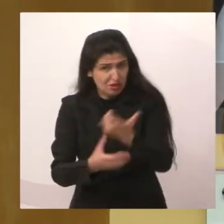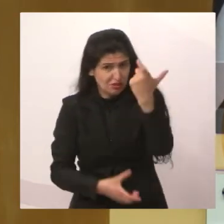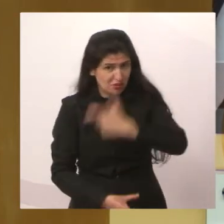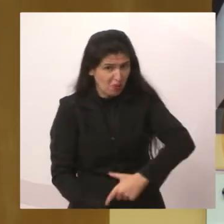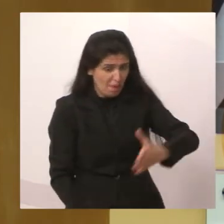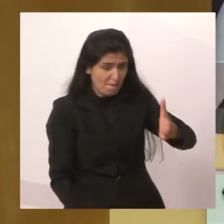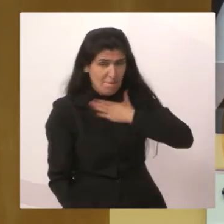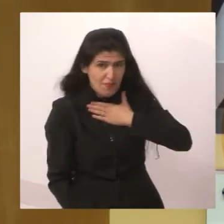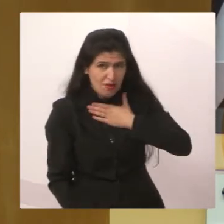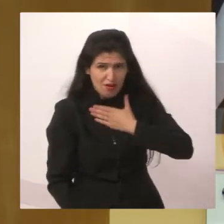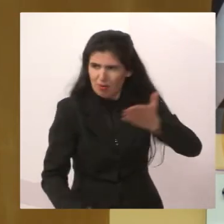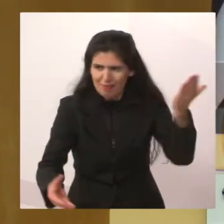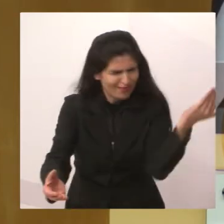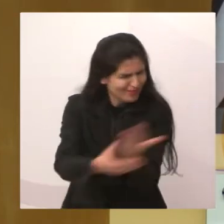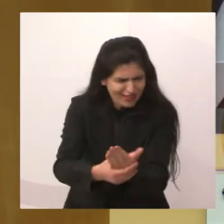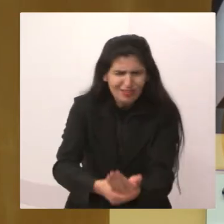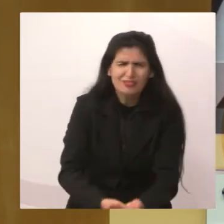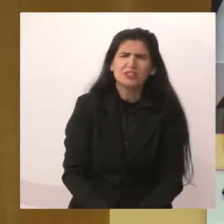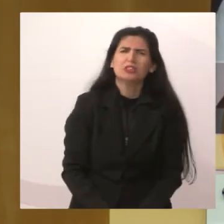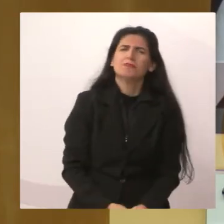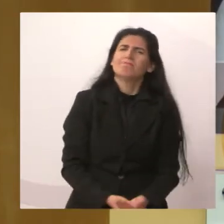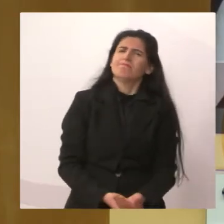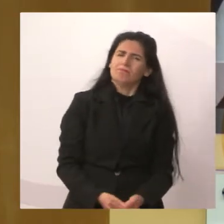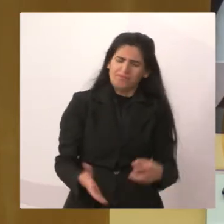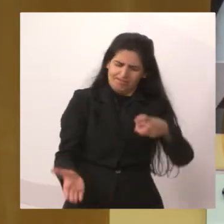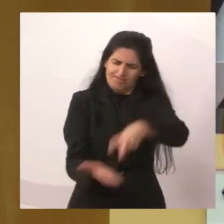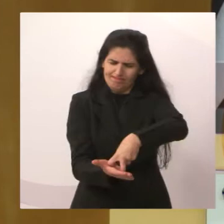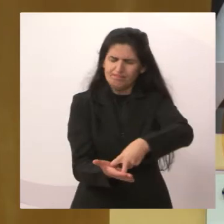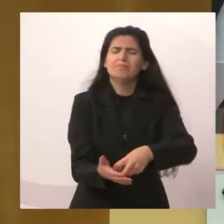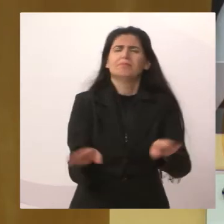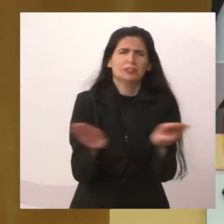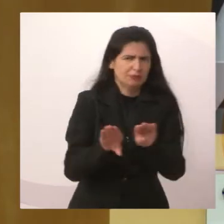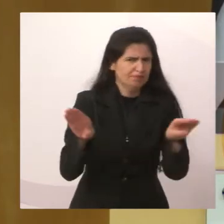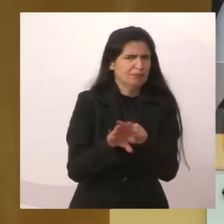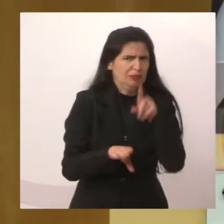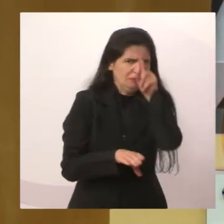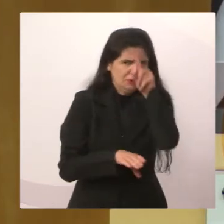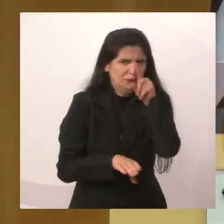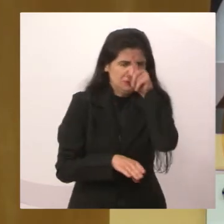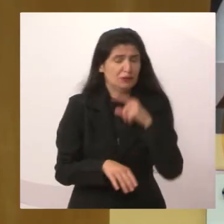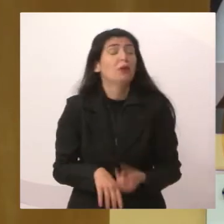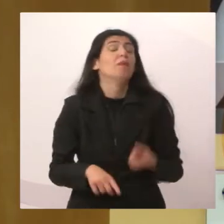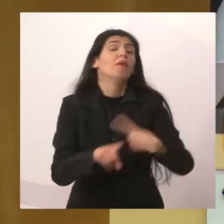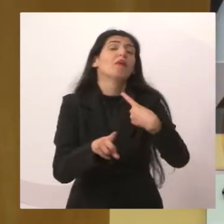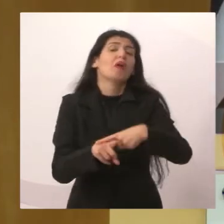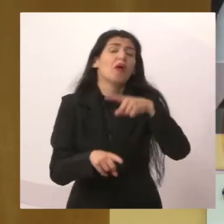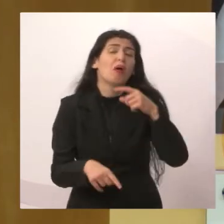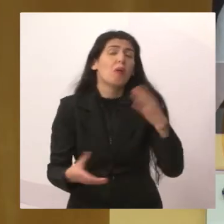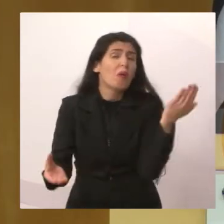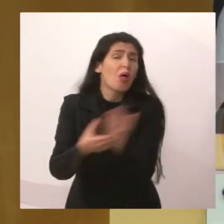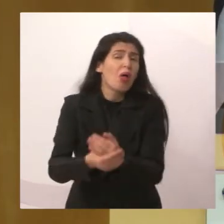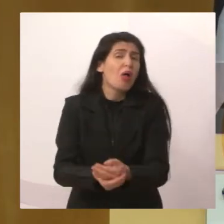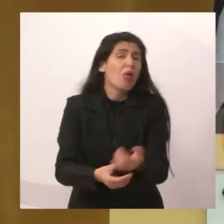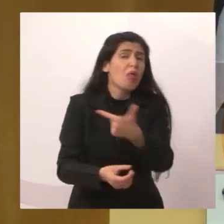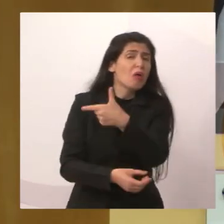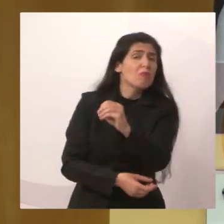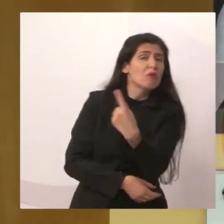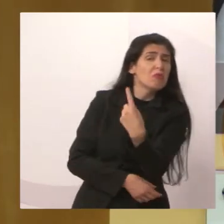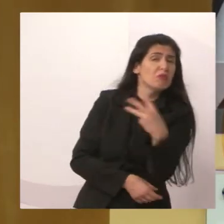Eu tenho enfrentado a mesma coisa. Processo de 2013 e outro processo de 2015.